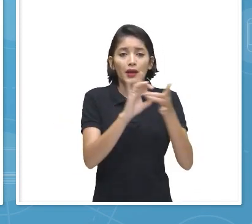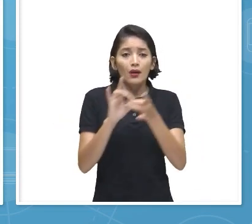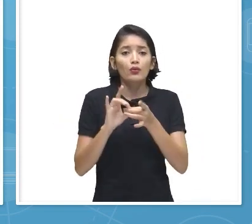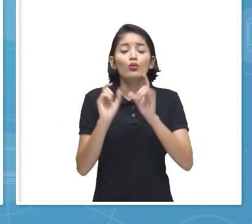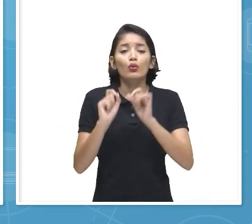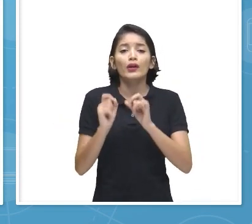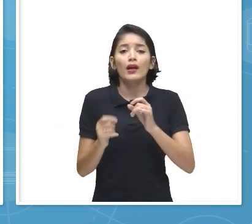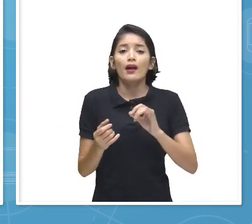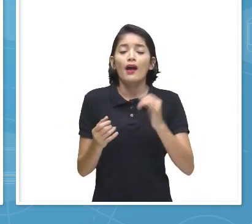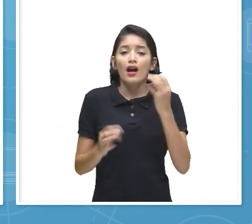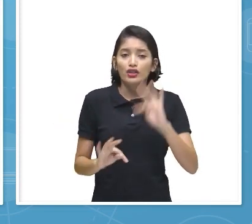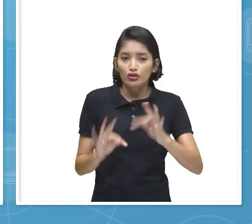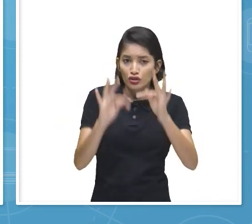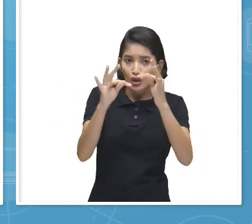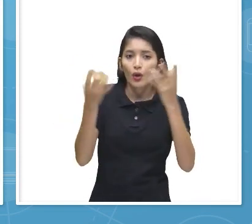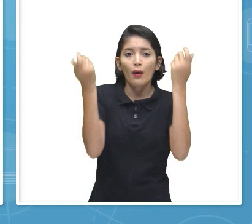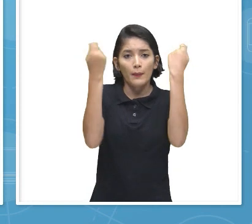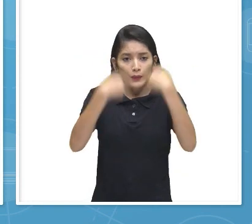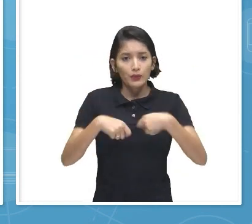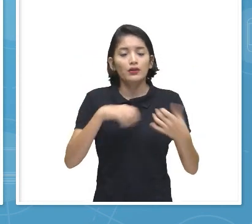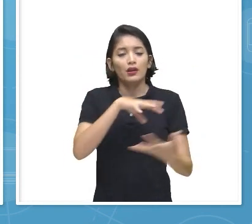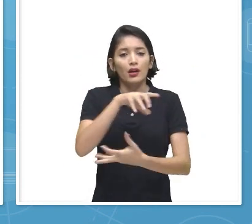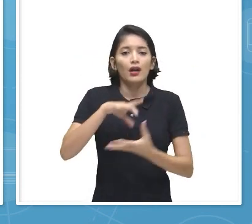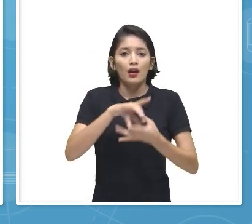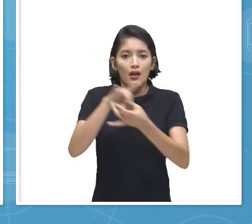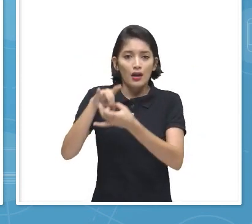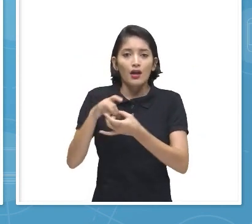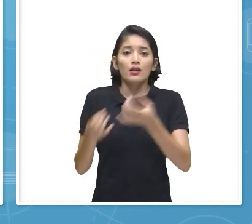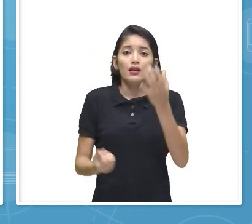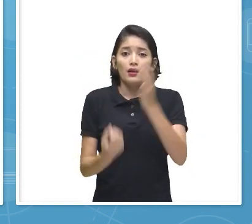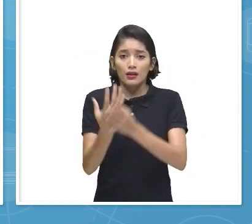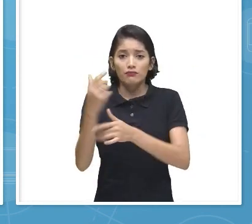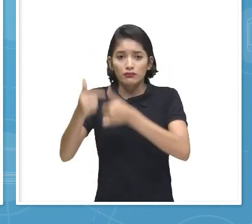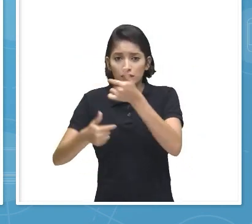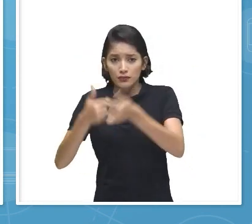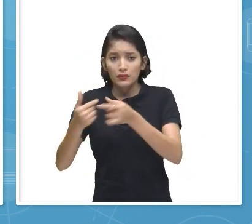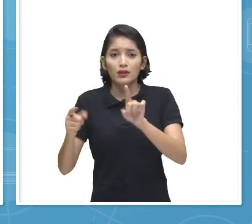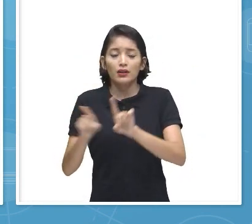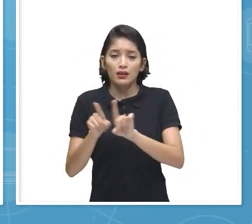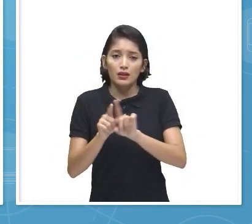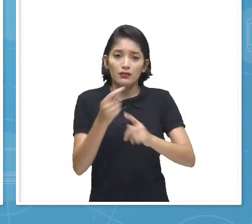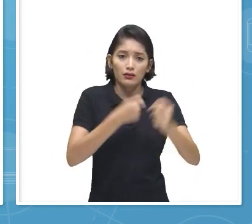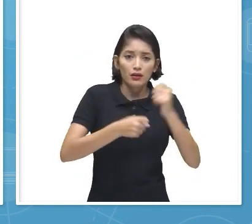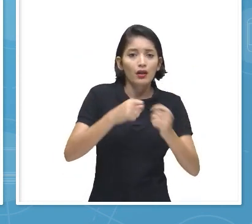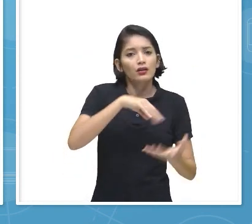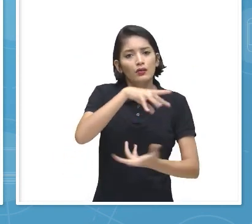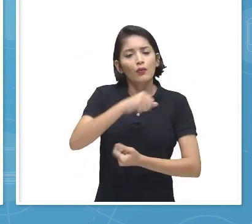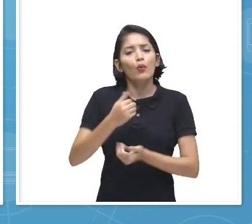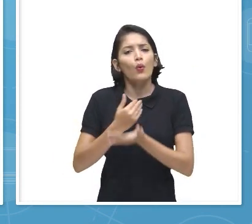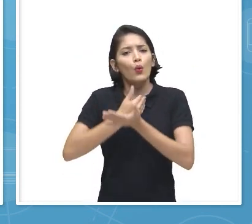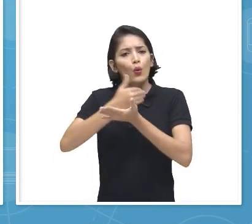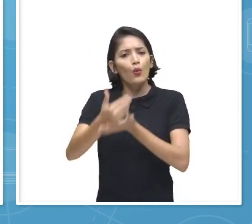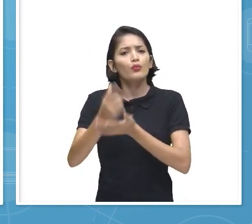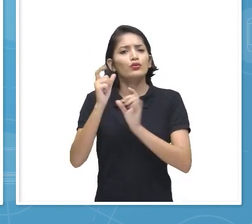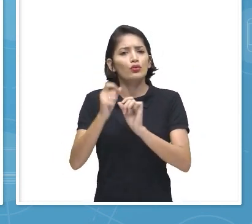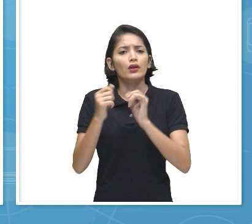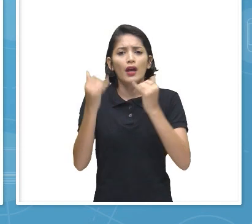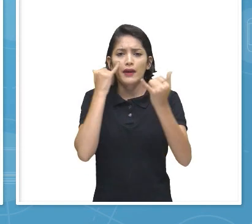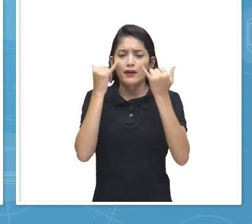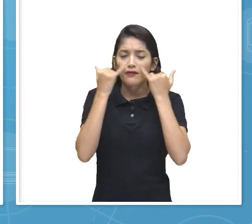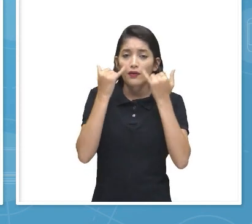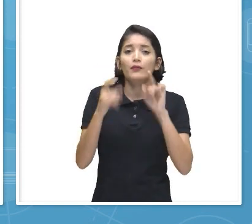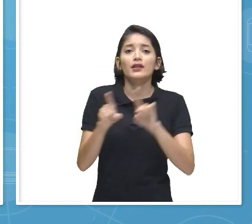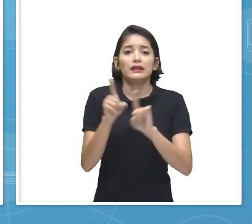que possibilitam a globalização da produção e da economia. O mundo passou a operar a partir de redes informacionais